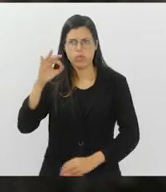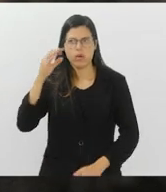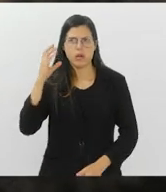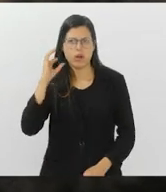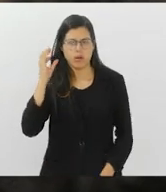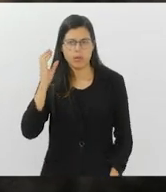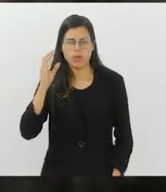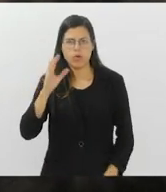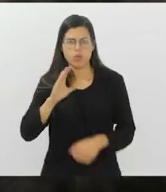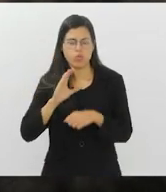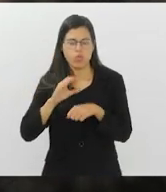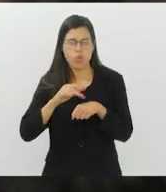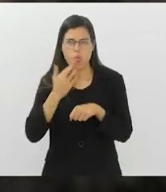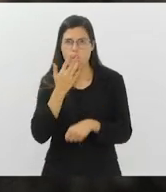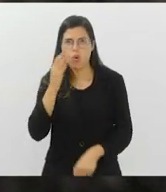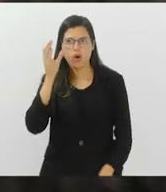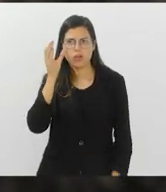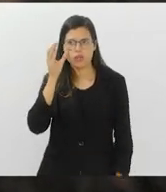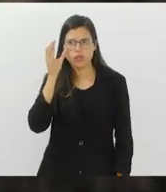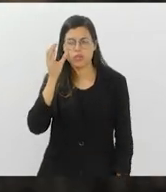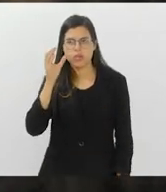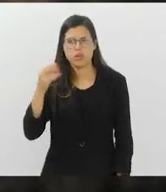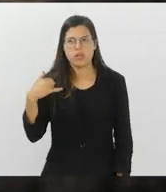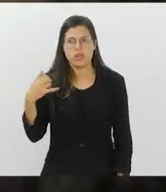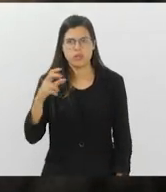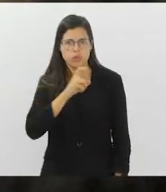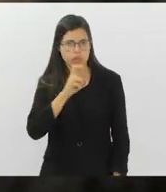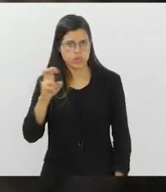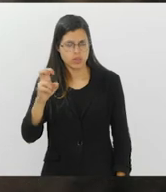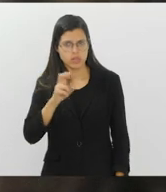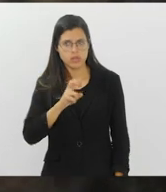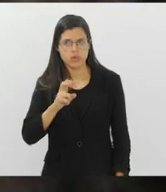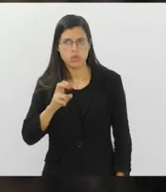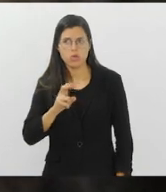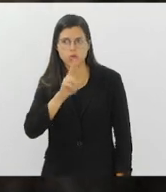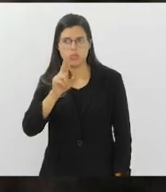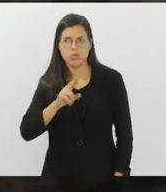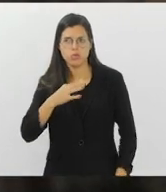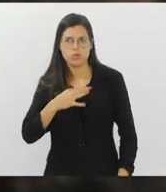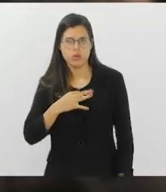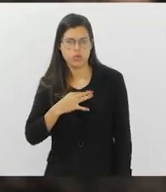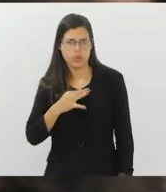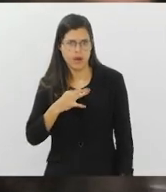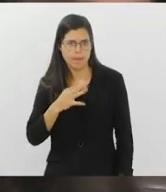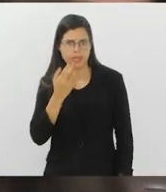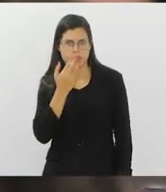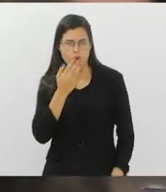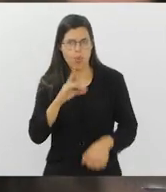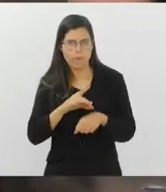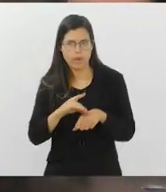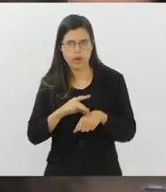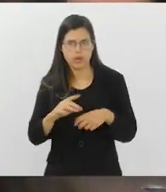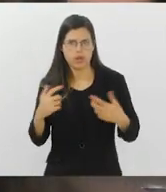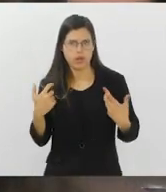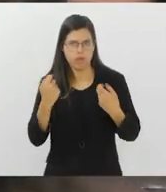olhos amendoados, tenho 55 anos e estou vestindo uma blusa preta, um blazer cinza.